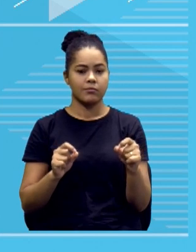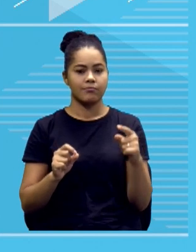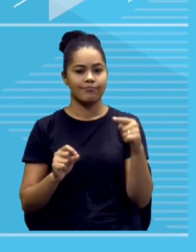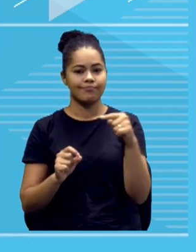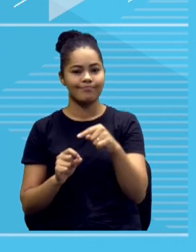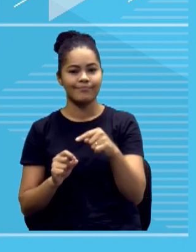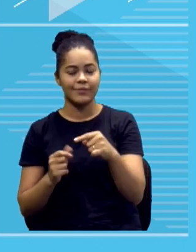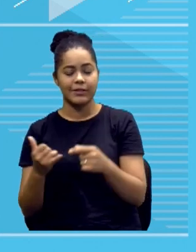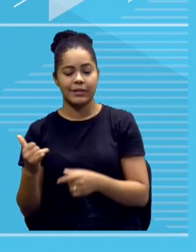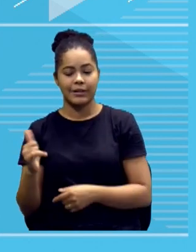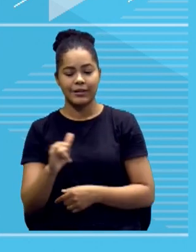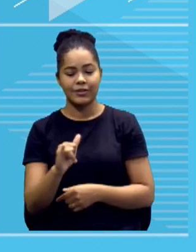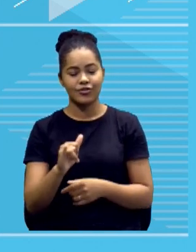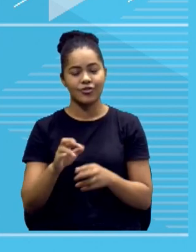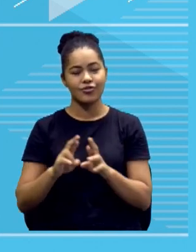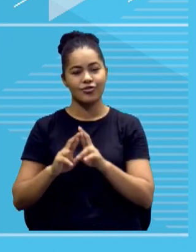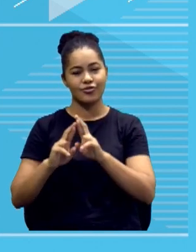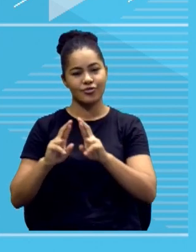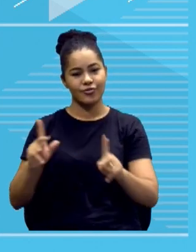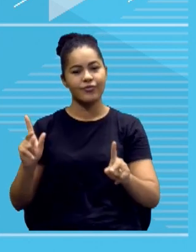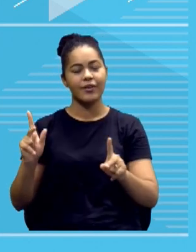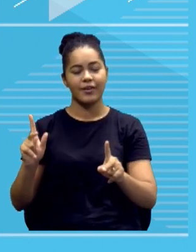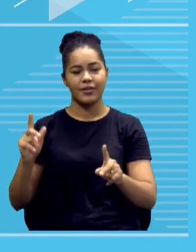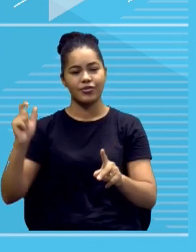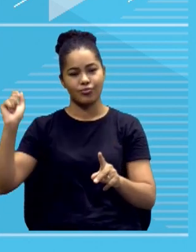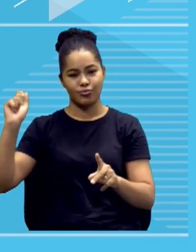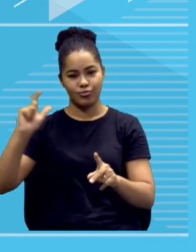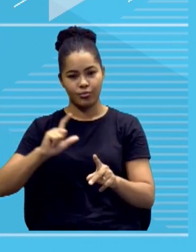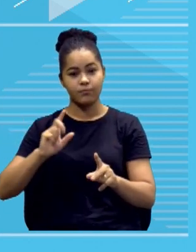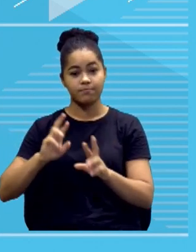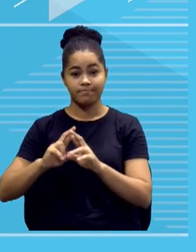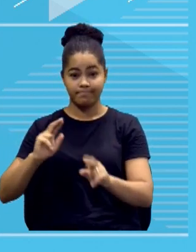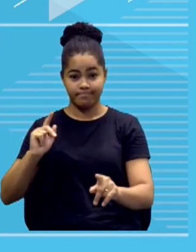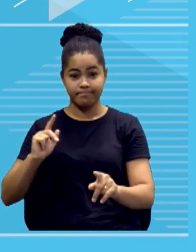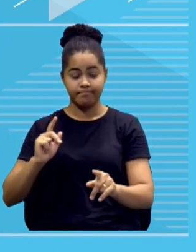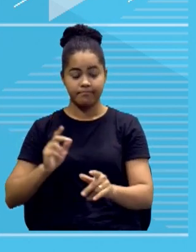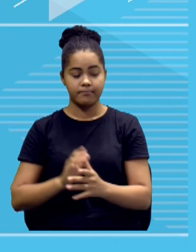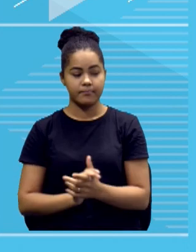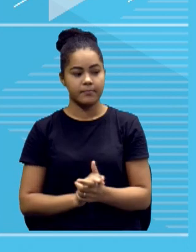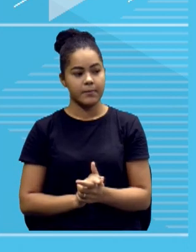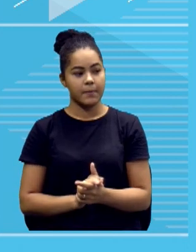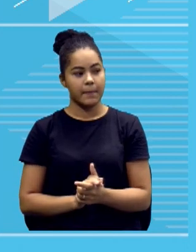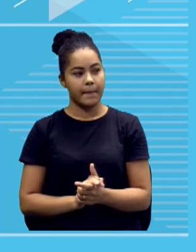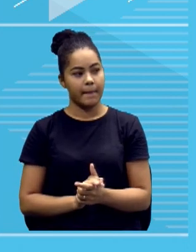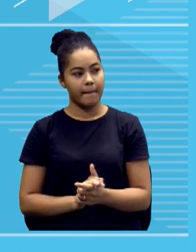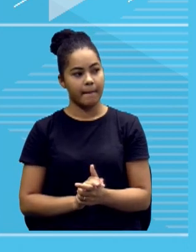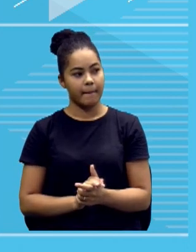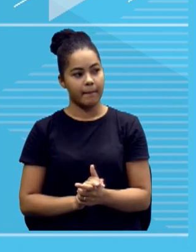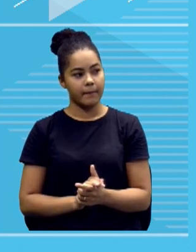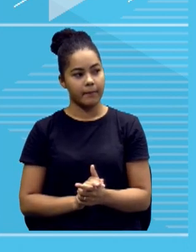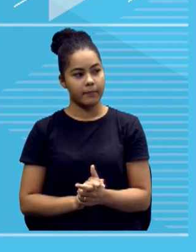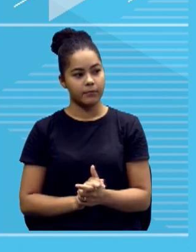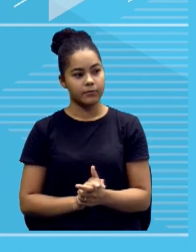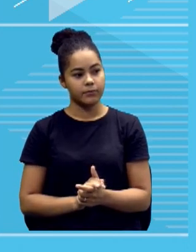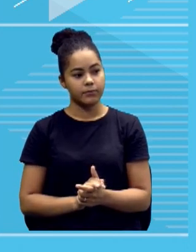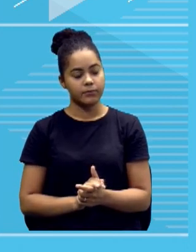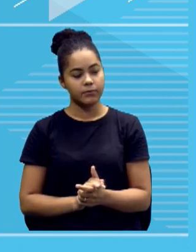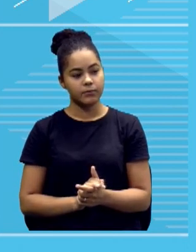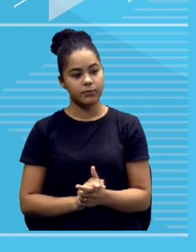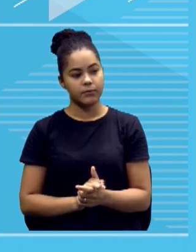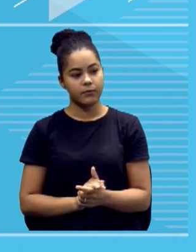sistema. Então, a energia solar que produz um efeito nessa placa é que produz energia elétrica,